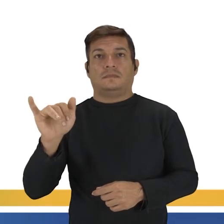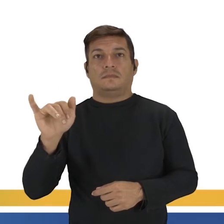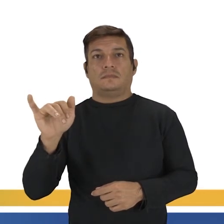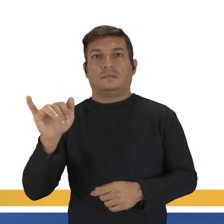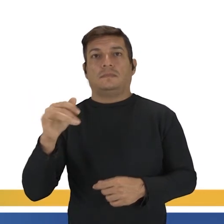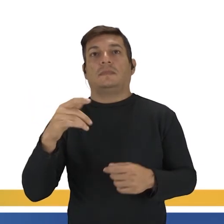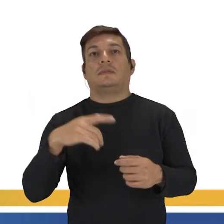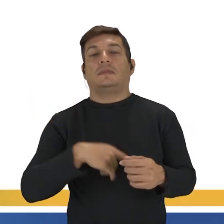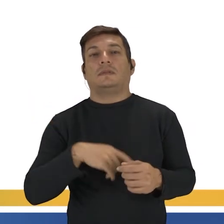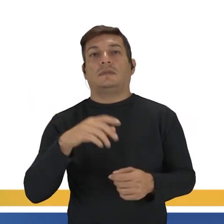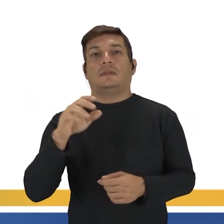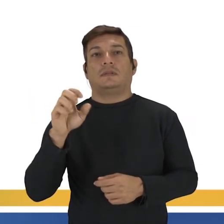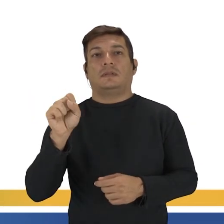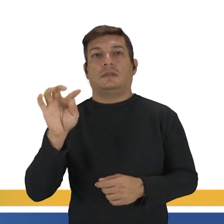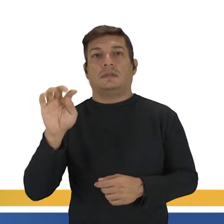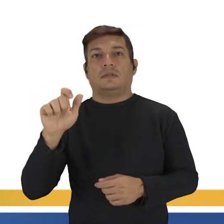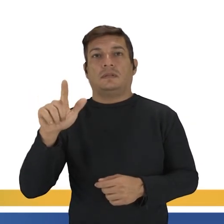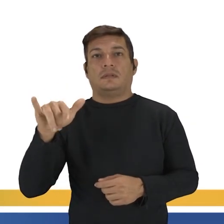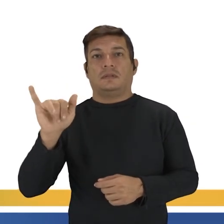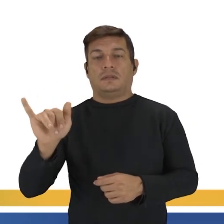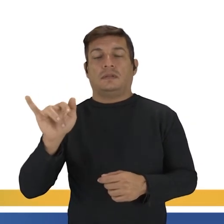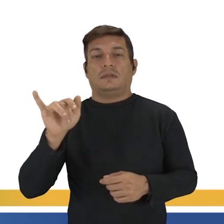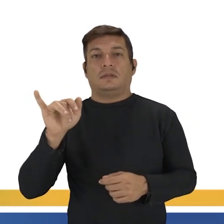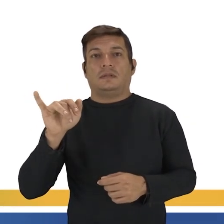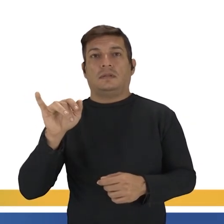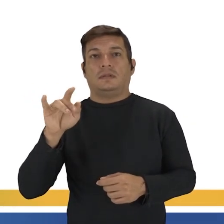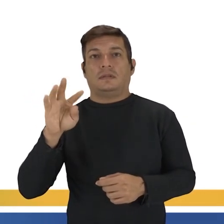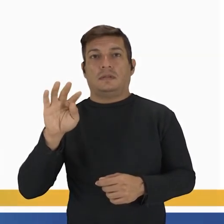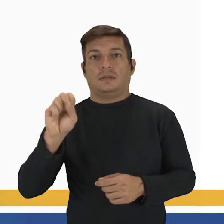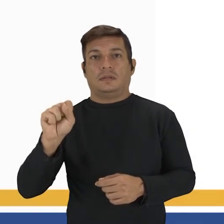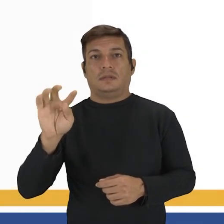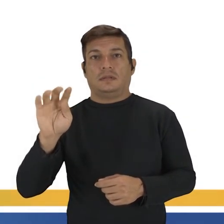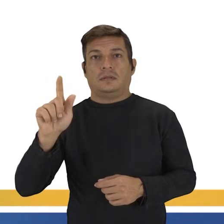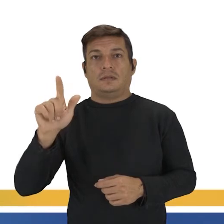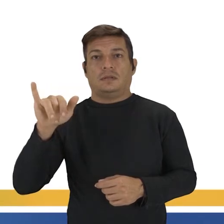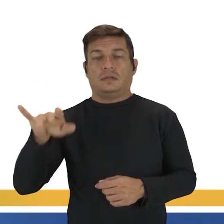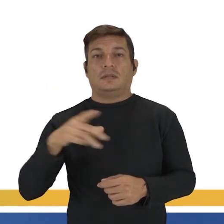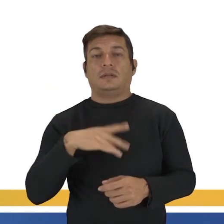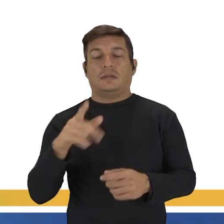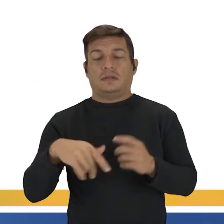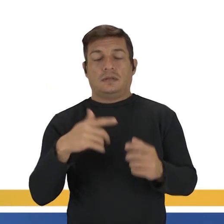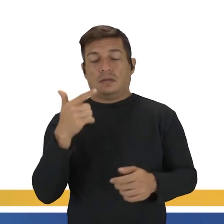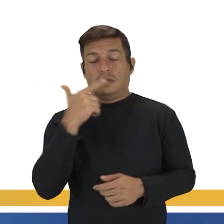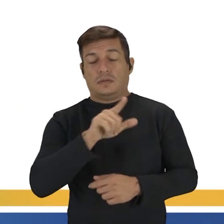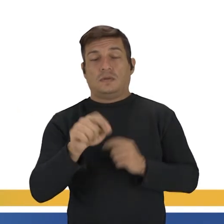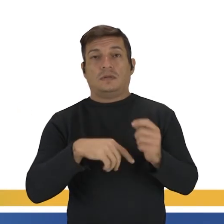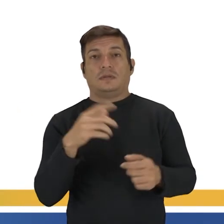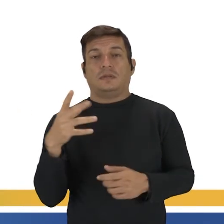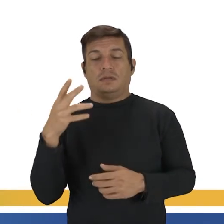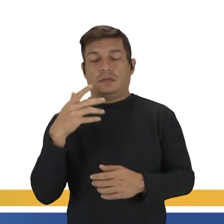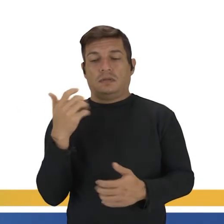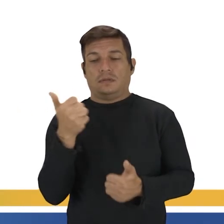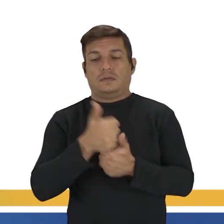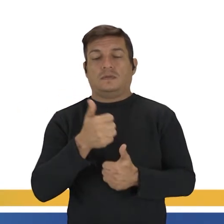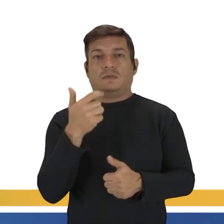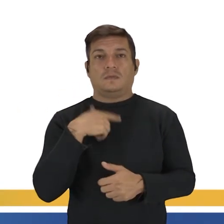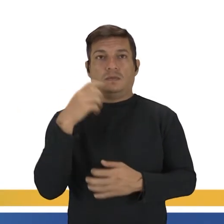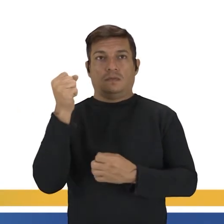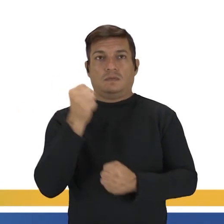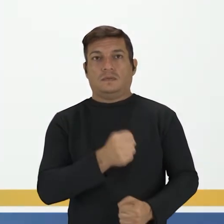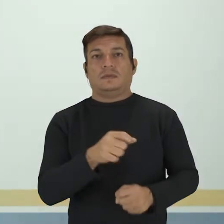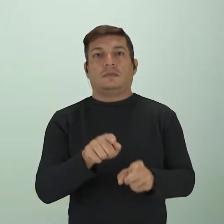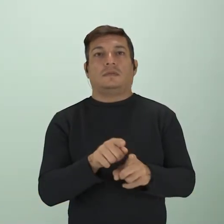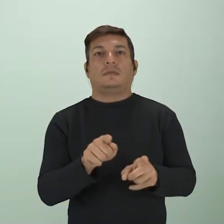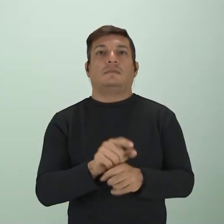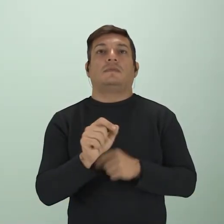foi vencida por Stalin, né, que assume então o poder, e a partir daí ele